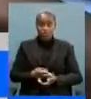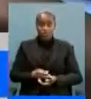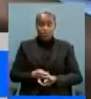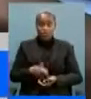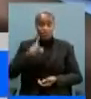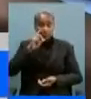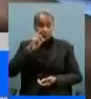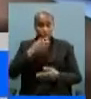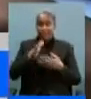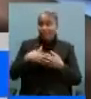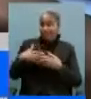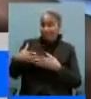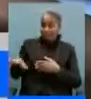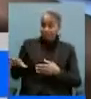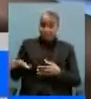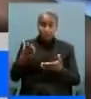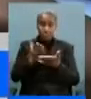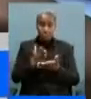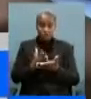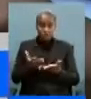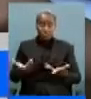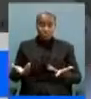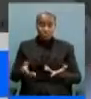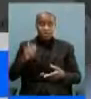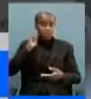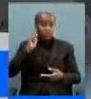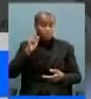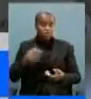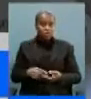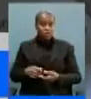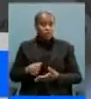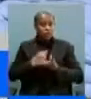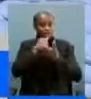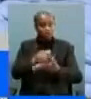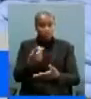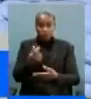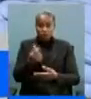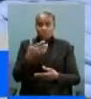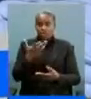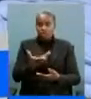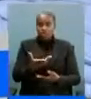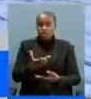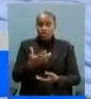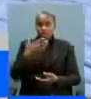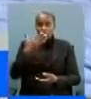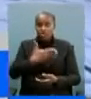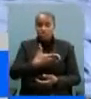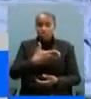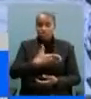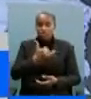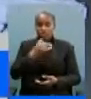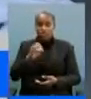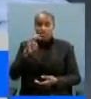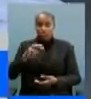do combate ao abandono escolar, fundamentalmente. A oferta está orçada num valor de aproximadamente 120 mil